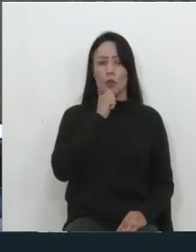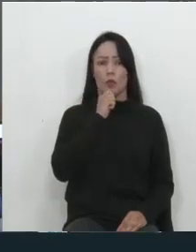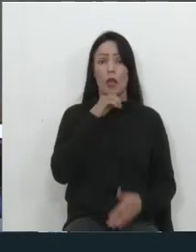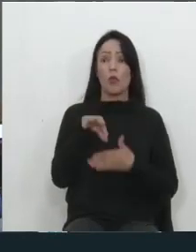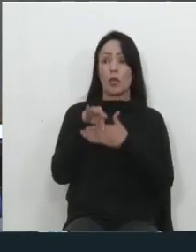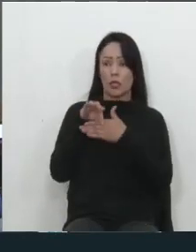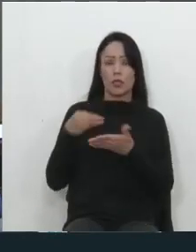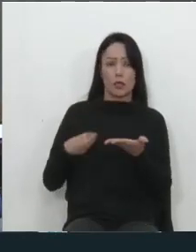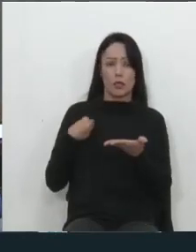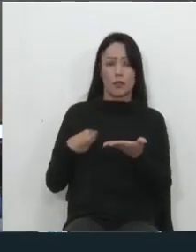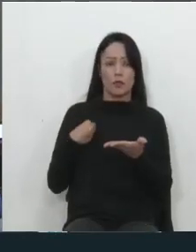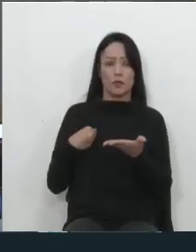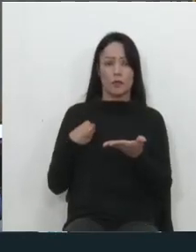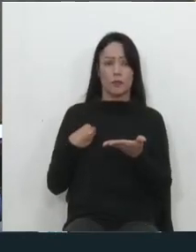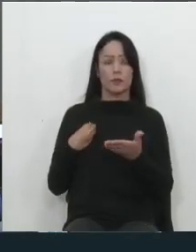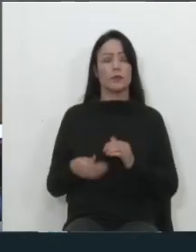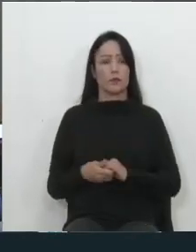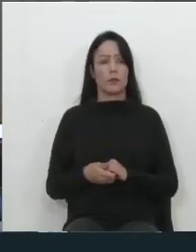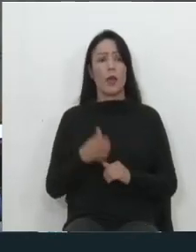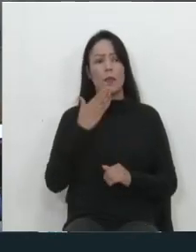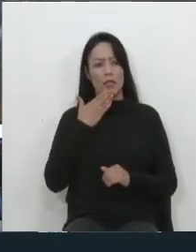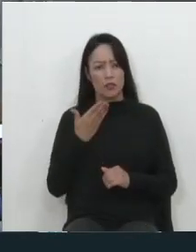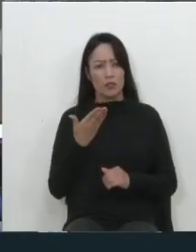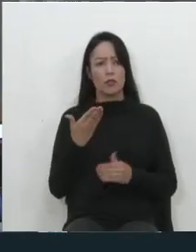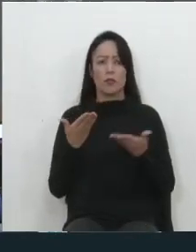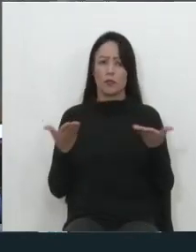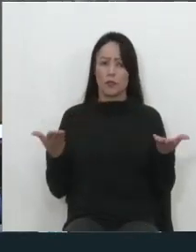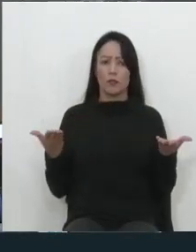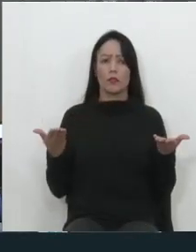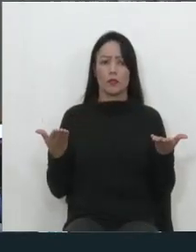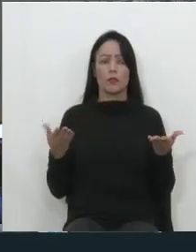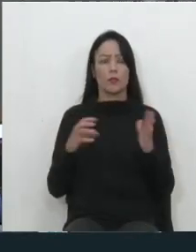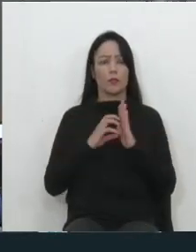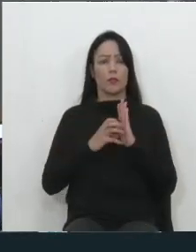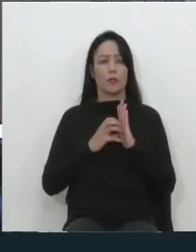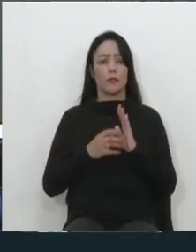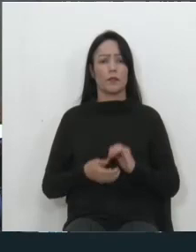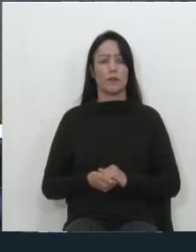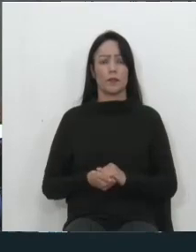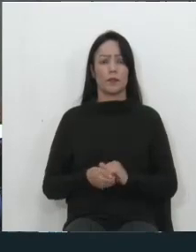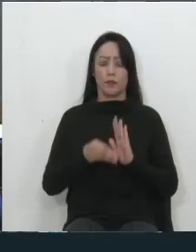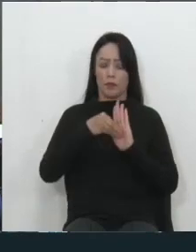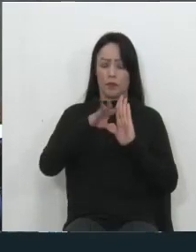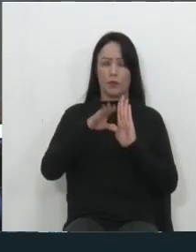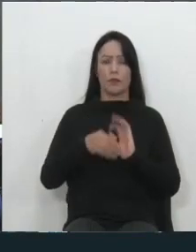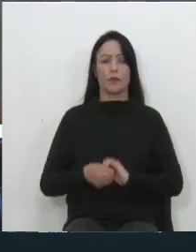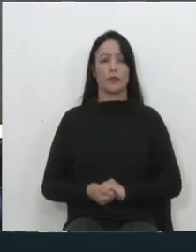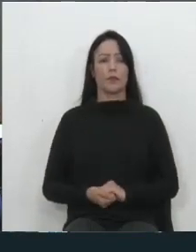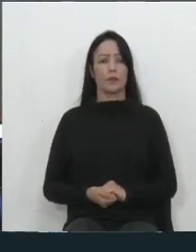está presente, peço que o Partido dos Trabalhadores indique.